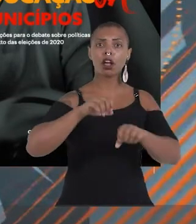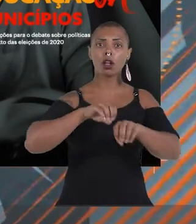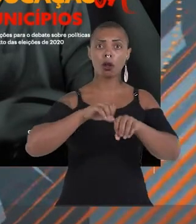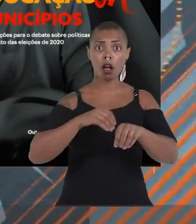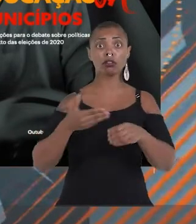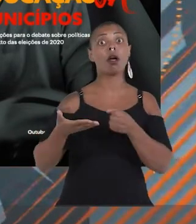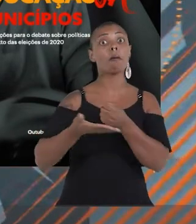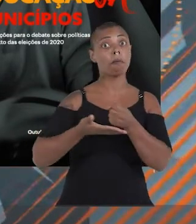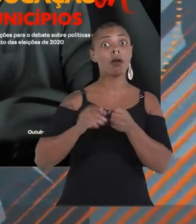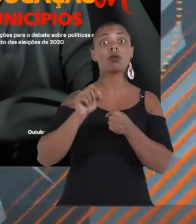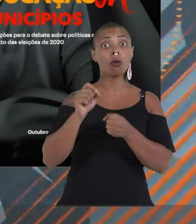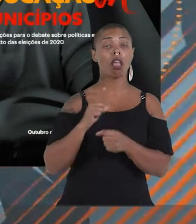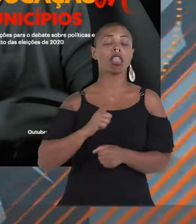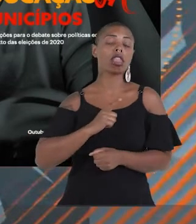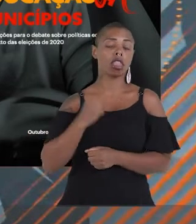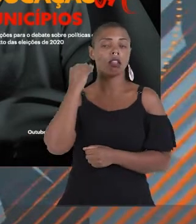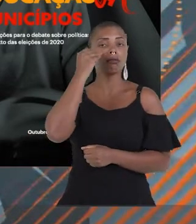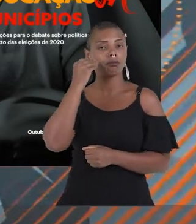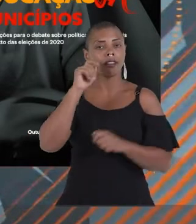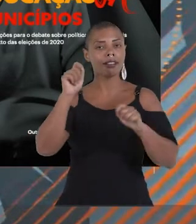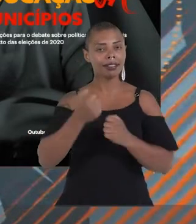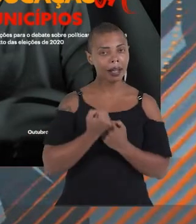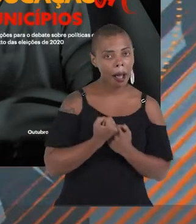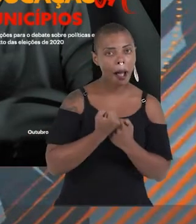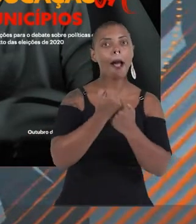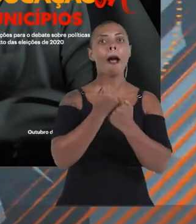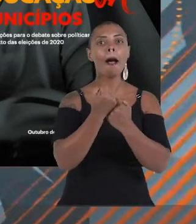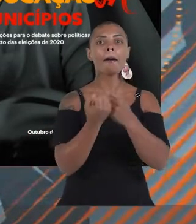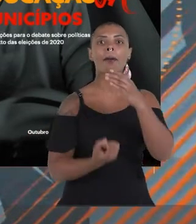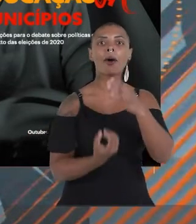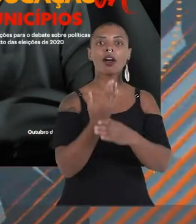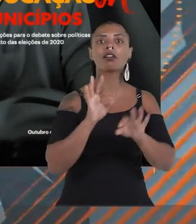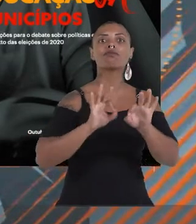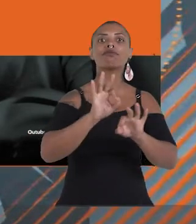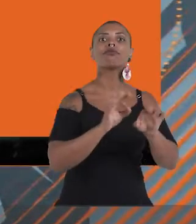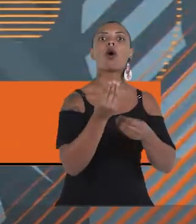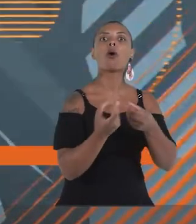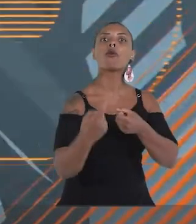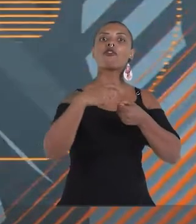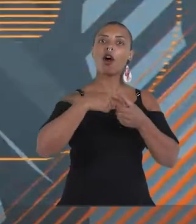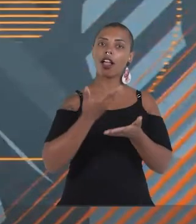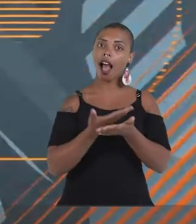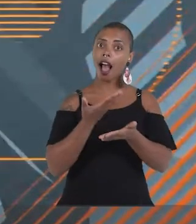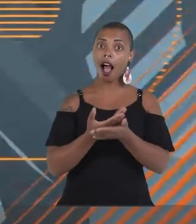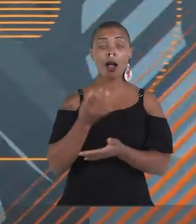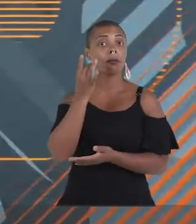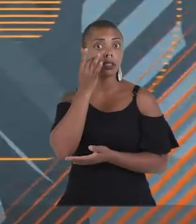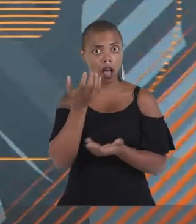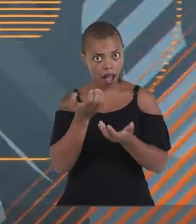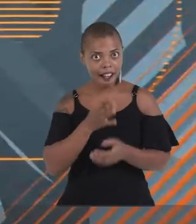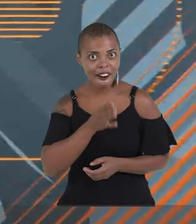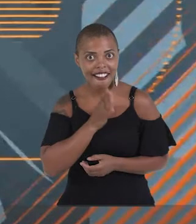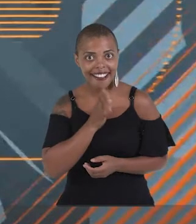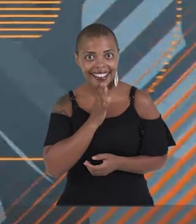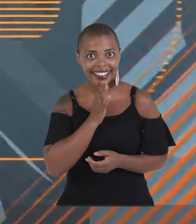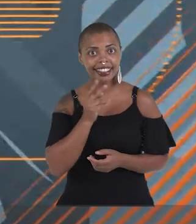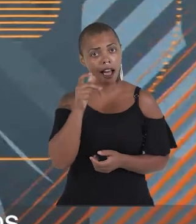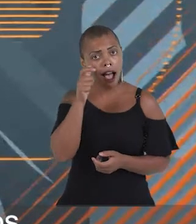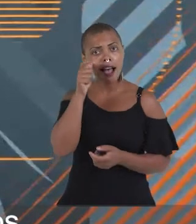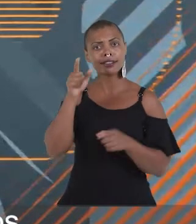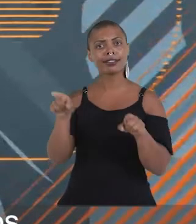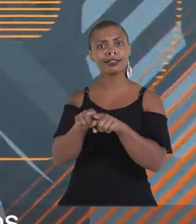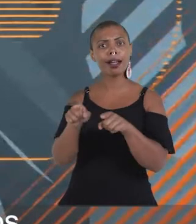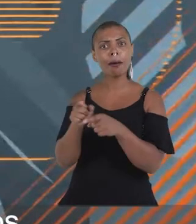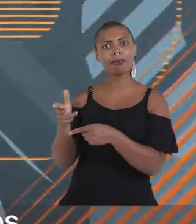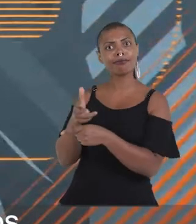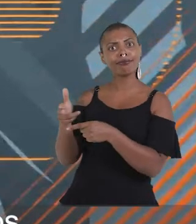educacionais baseadas em evidências para apoiar a construção dos planos de retorno às aulas presenciais. Quer conhecer? Veja